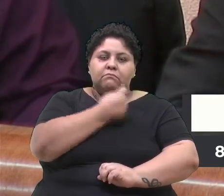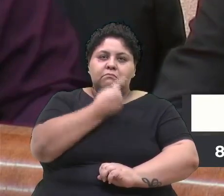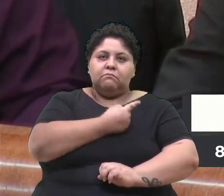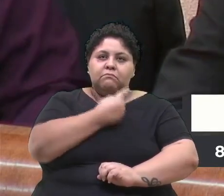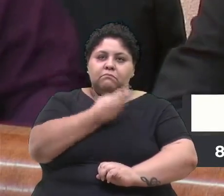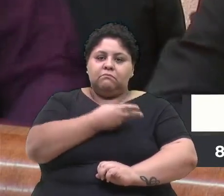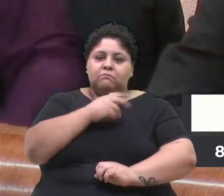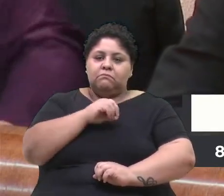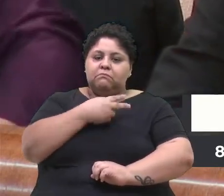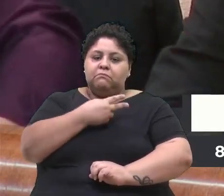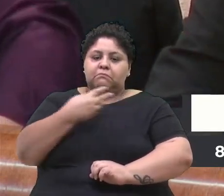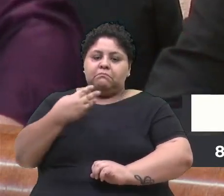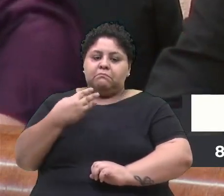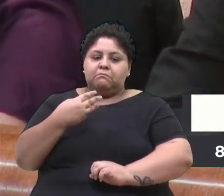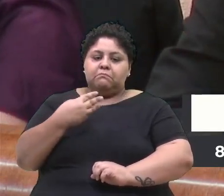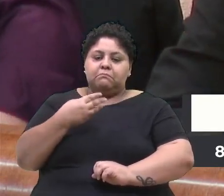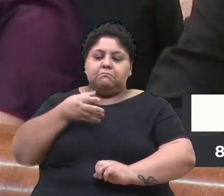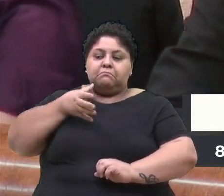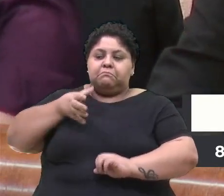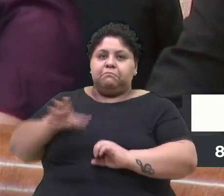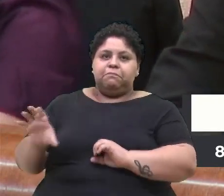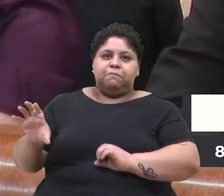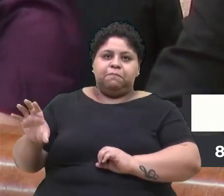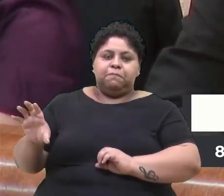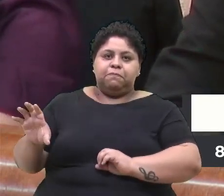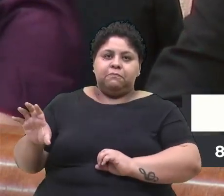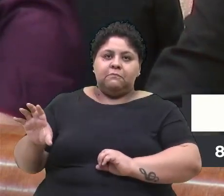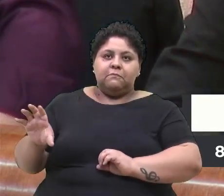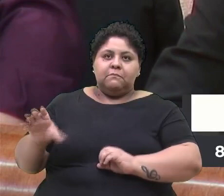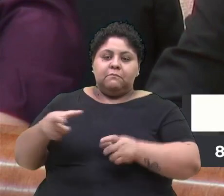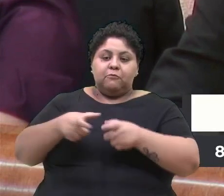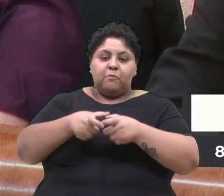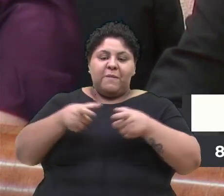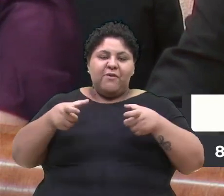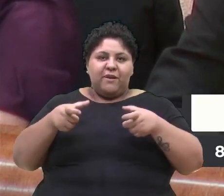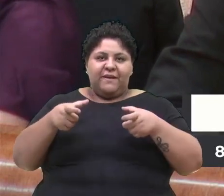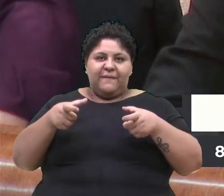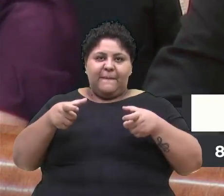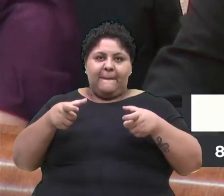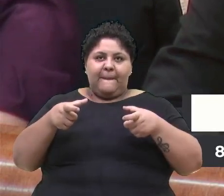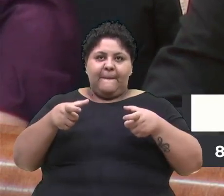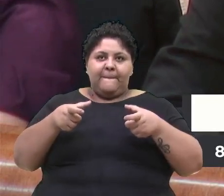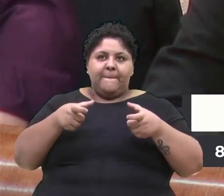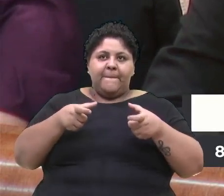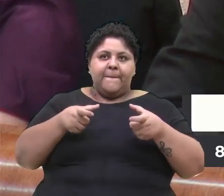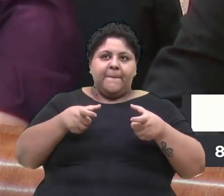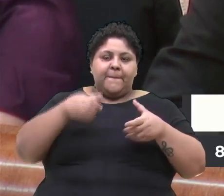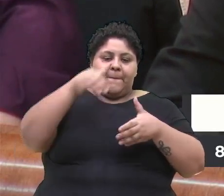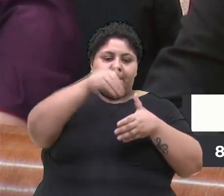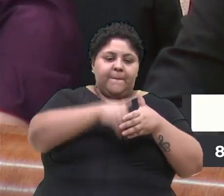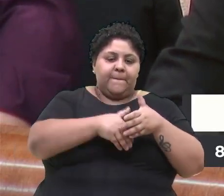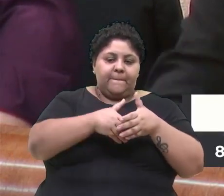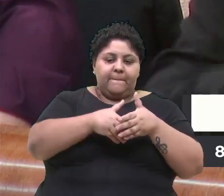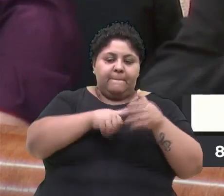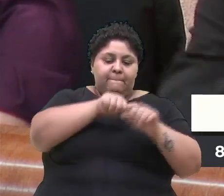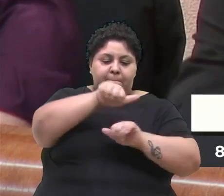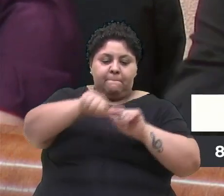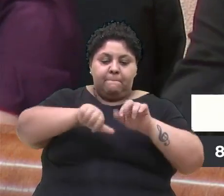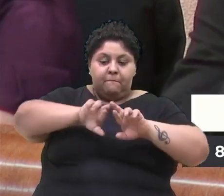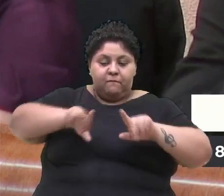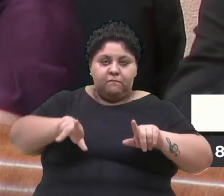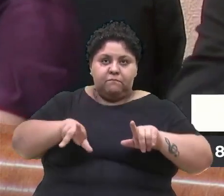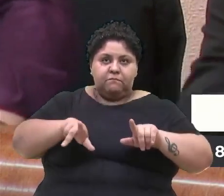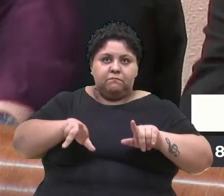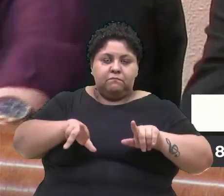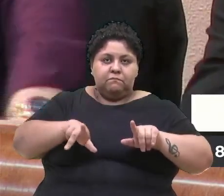1/2023 foi rejeitada por maioria. Com votos contrários: Alberto